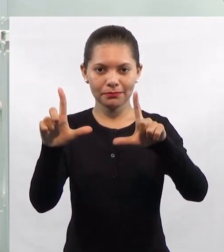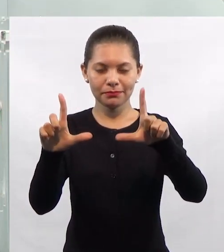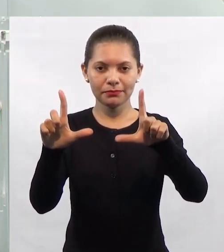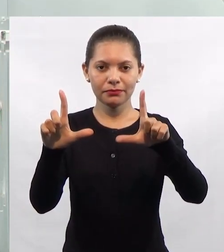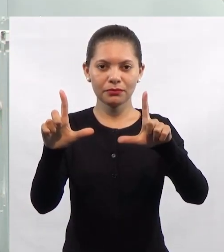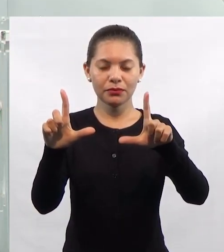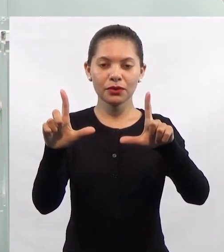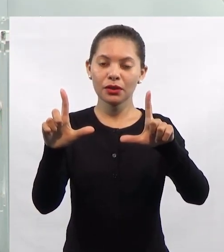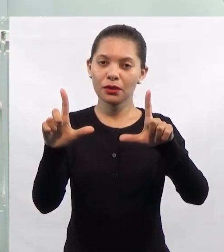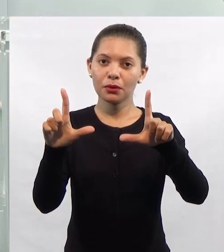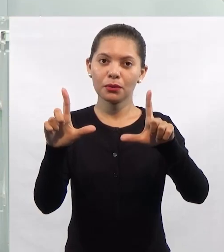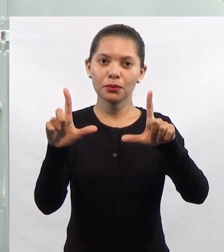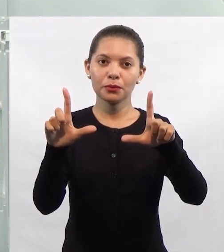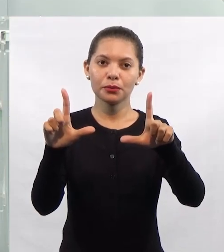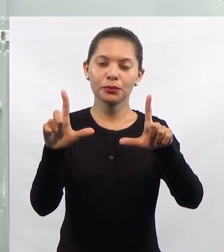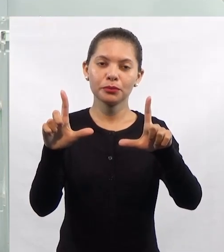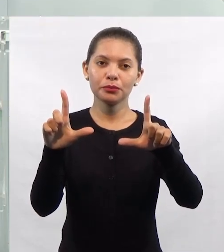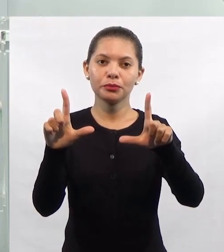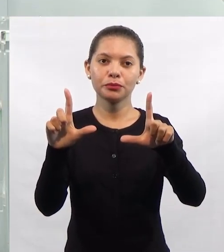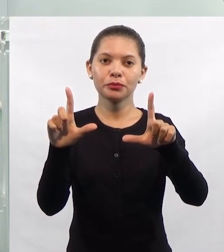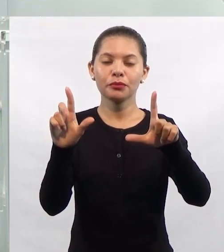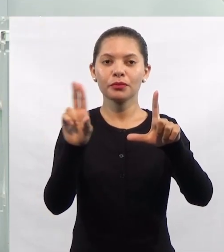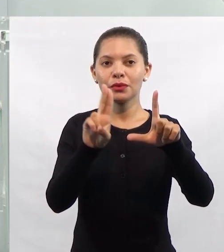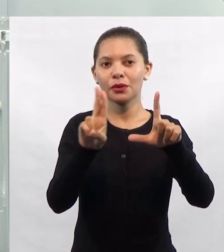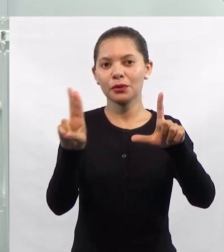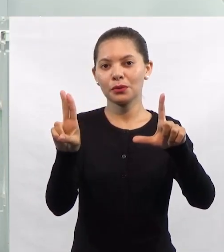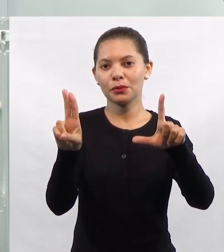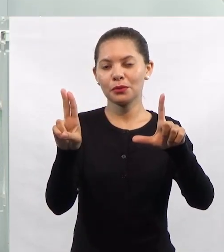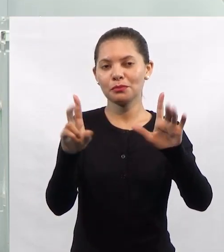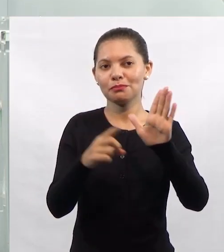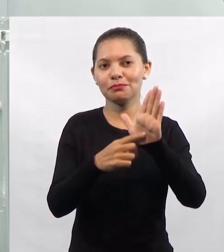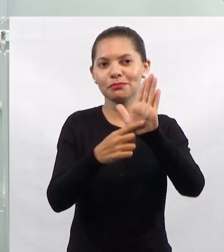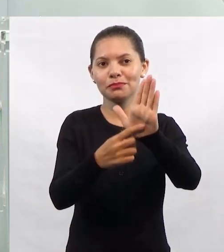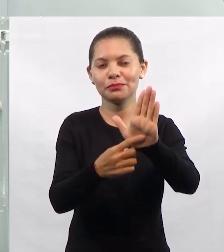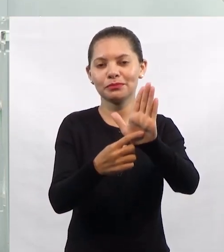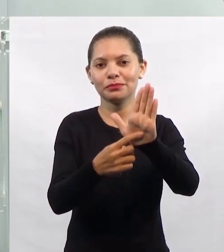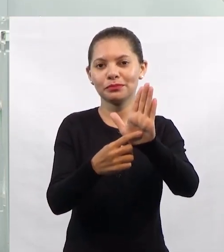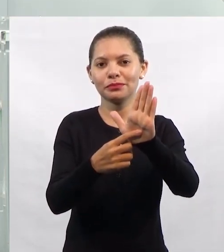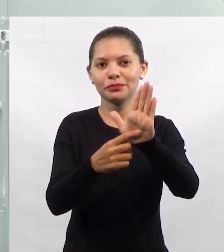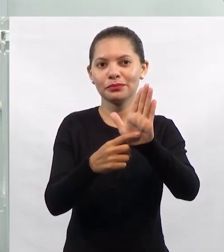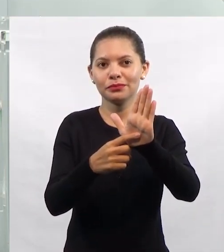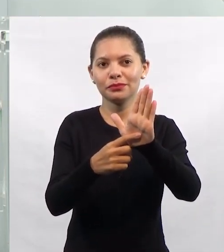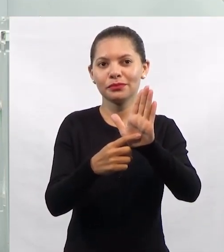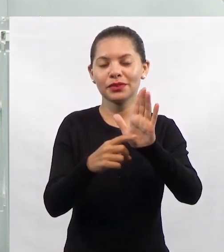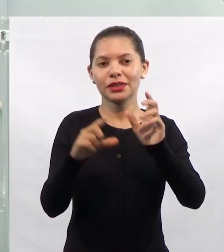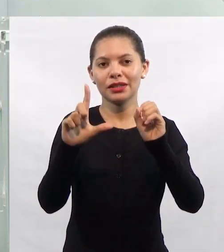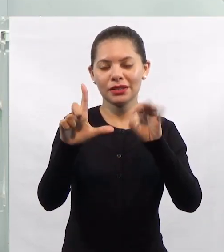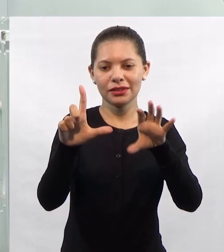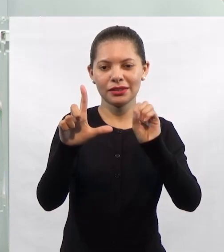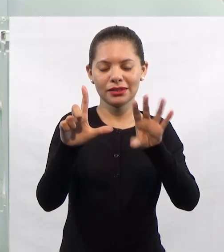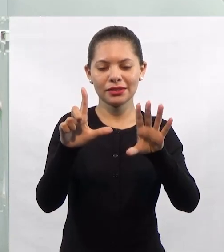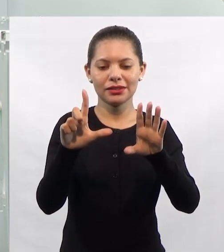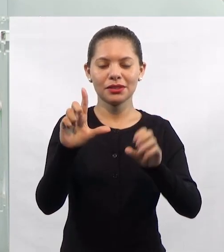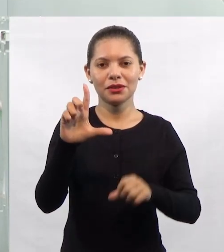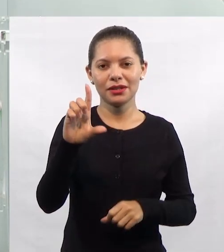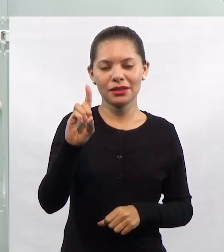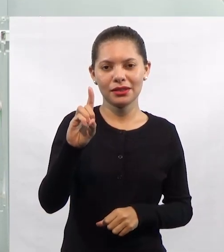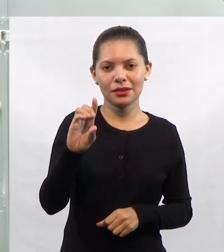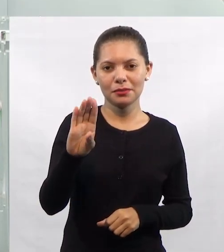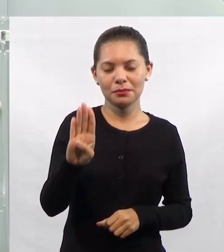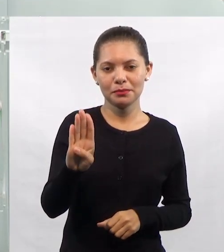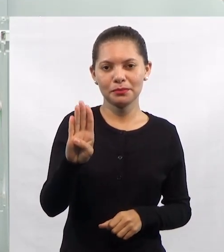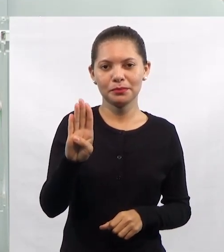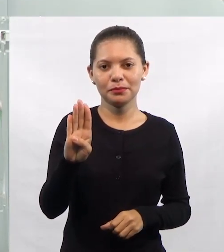interativa com a nossa apresentação da Jornada de Legislação Trilha